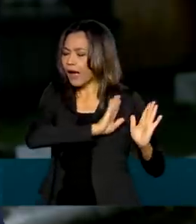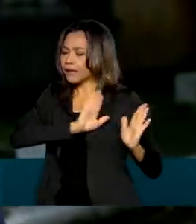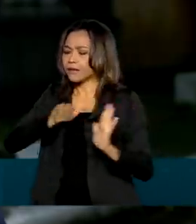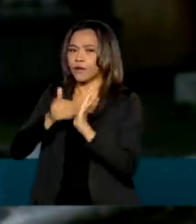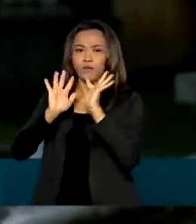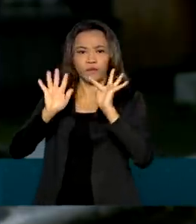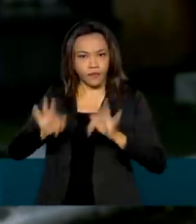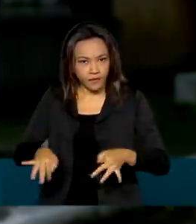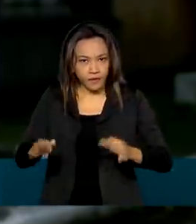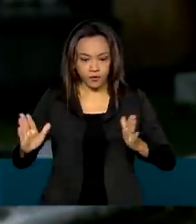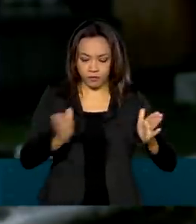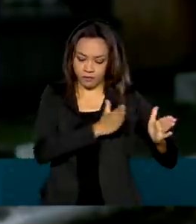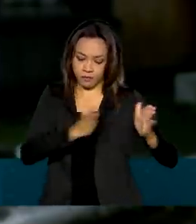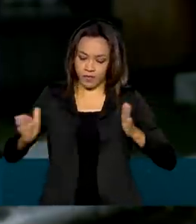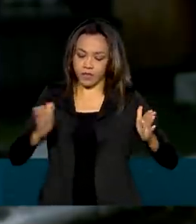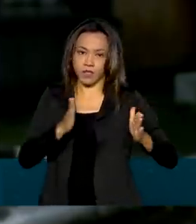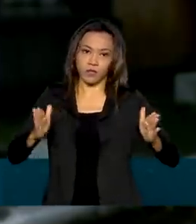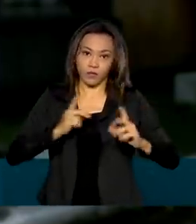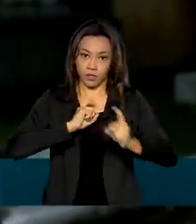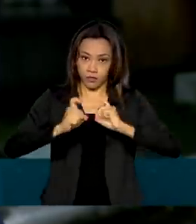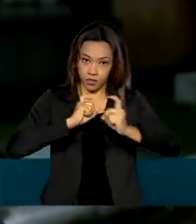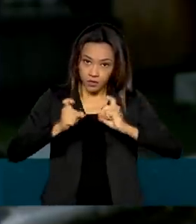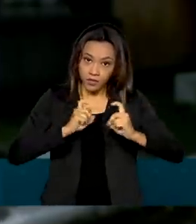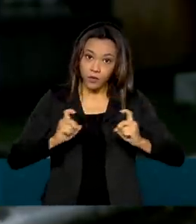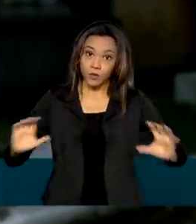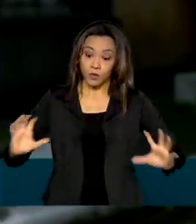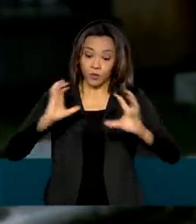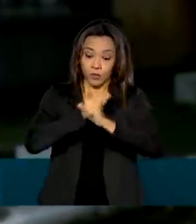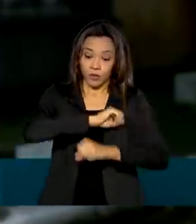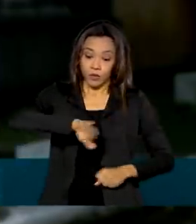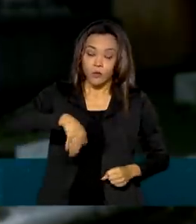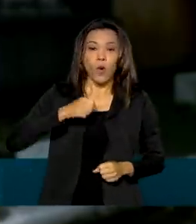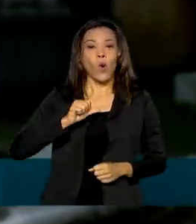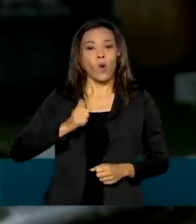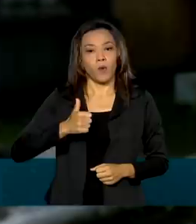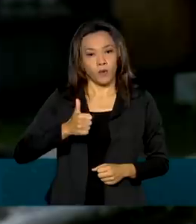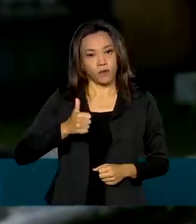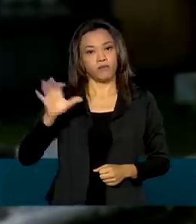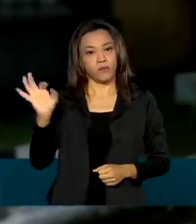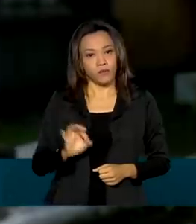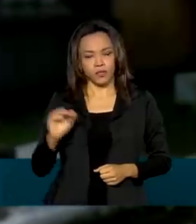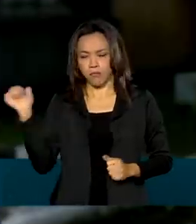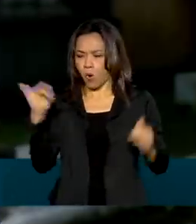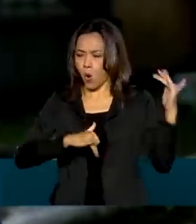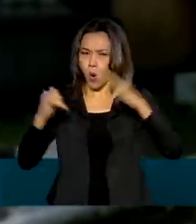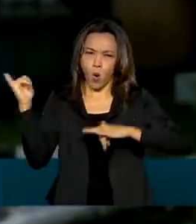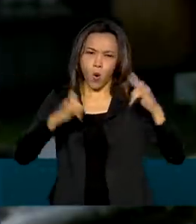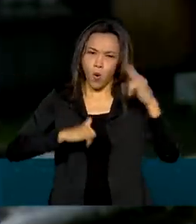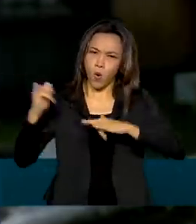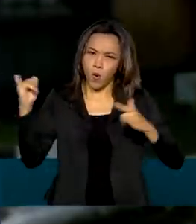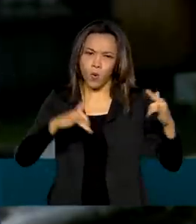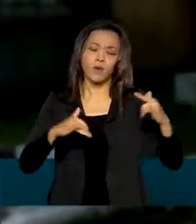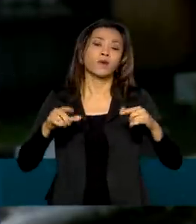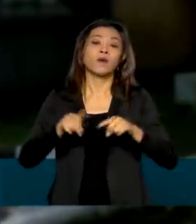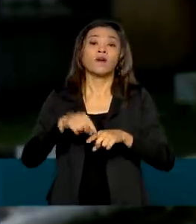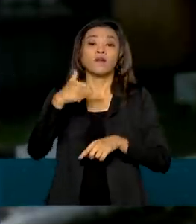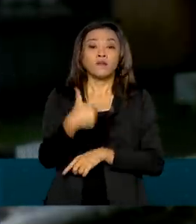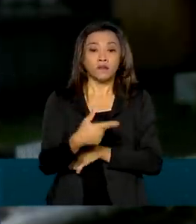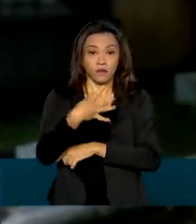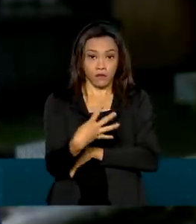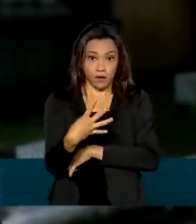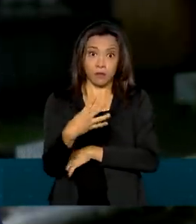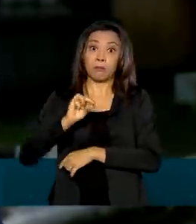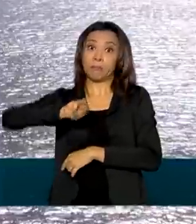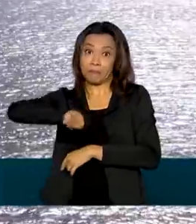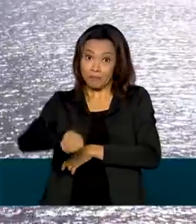juntos os 22 aeroportos leiloados representam onze por cento do tráfego de passageiros cerca de 24 milhões